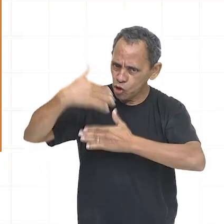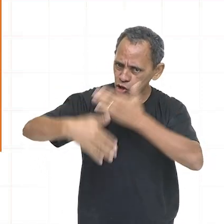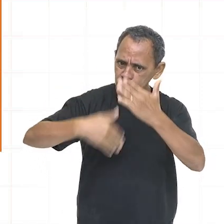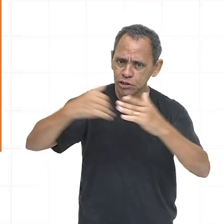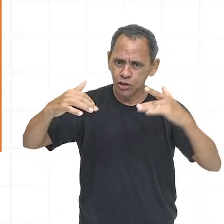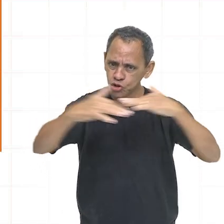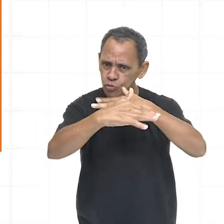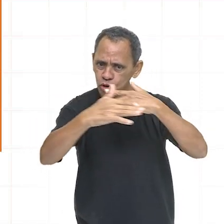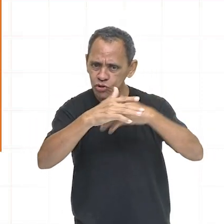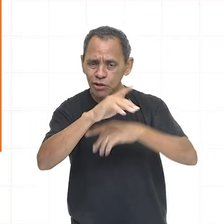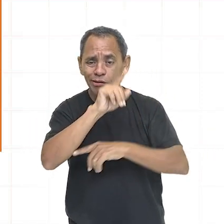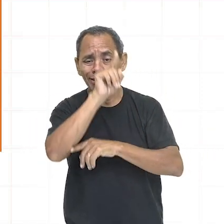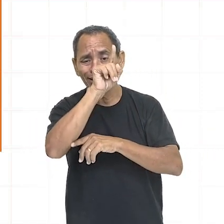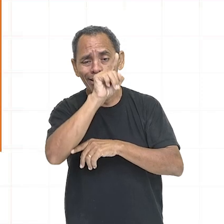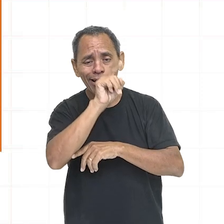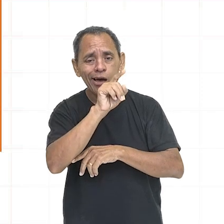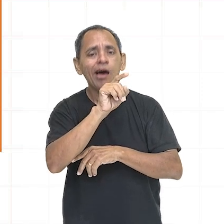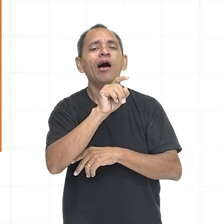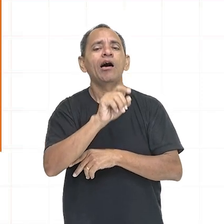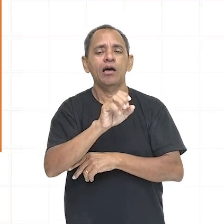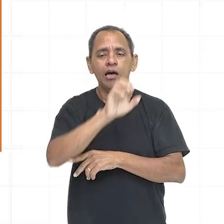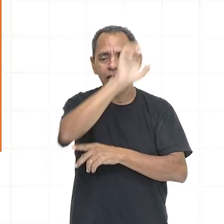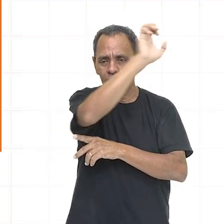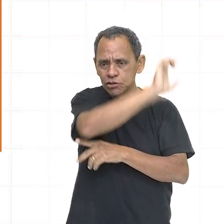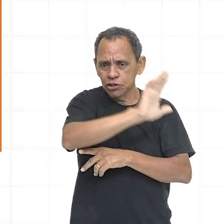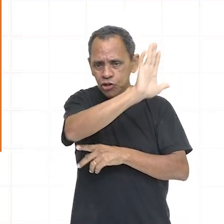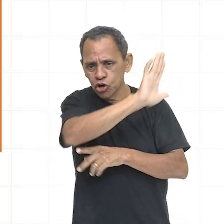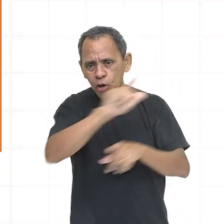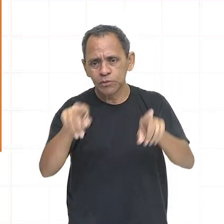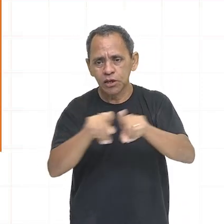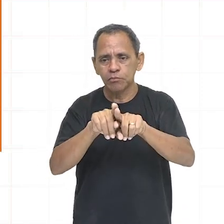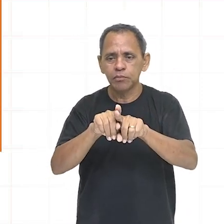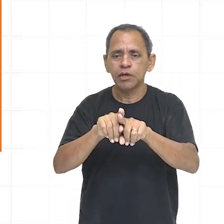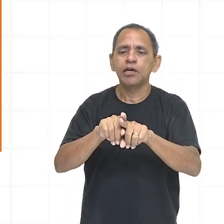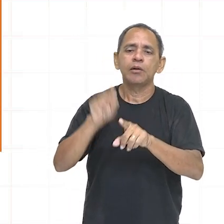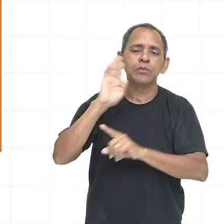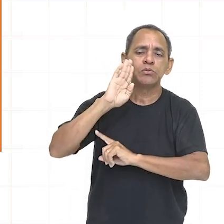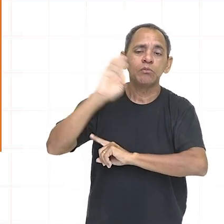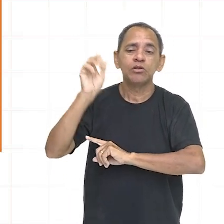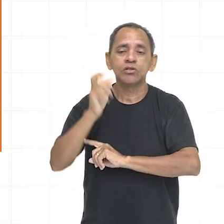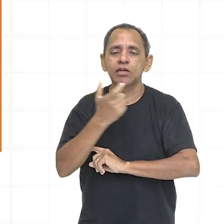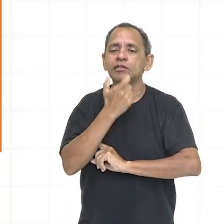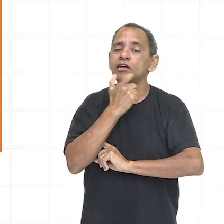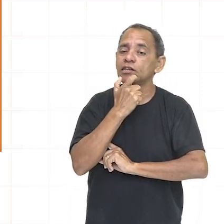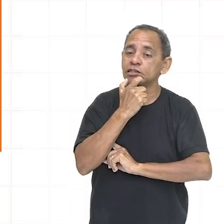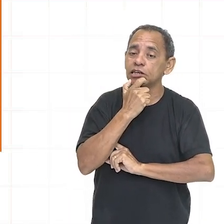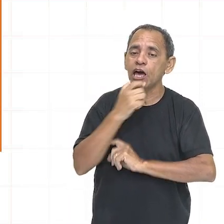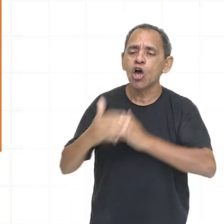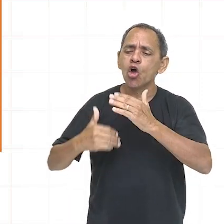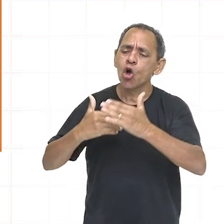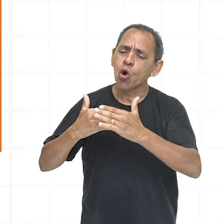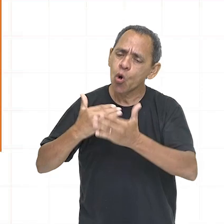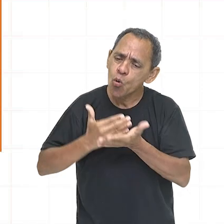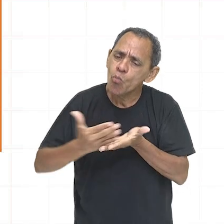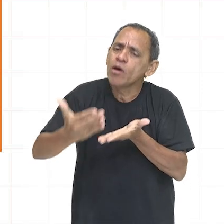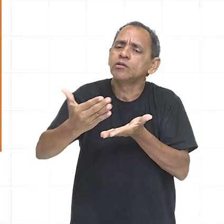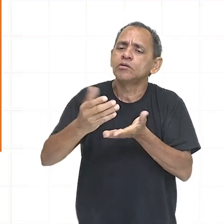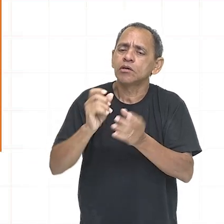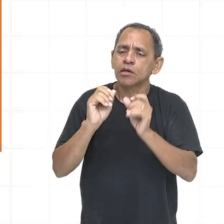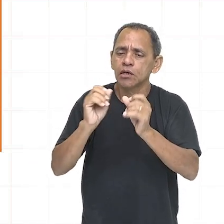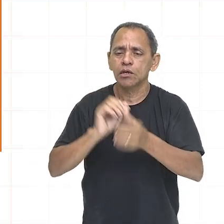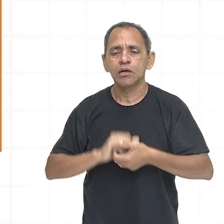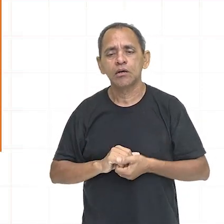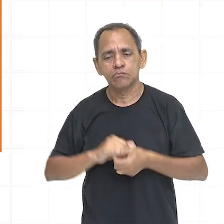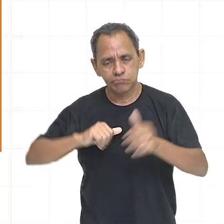continente europeu, né? Principalmente ali na Inglaterra, né? Vai a começar a transformar aquela área. E com o passar dos